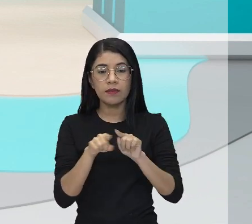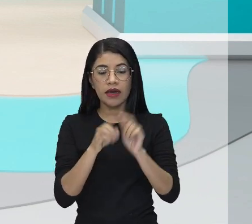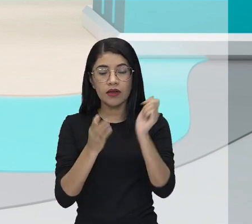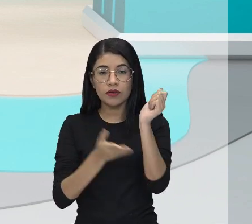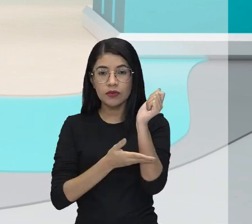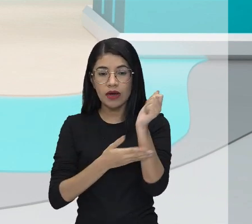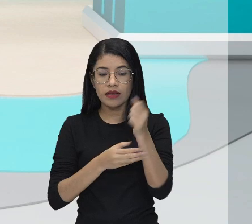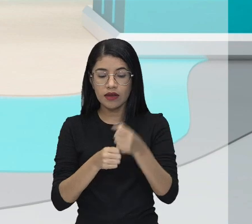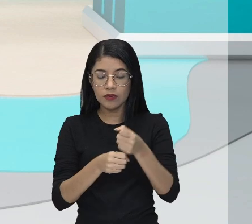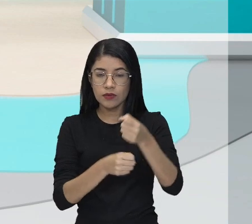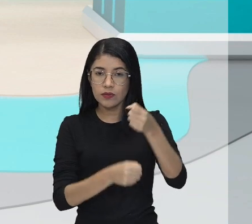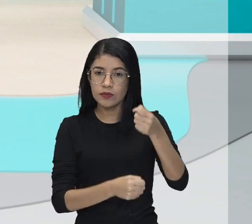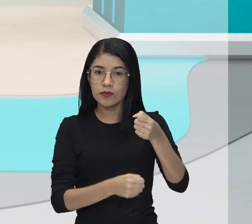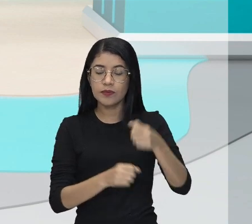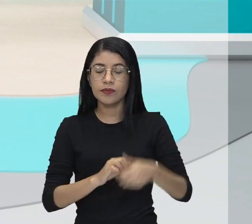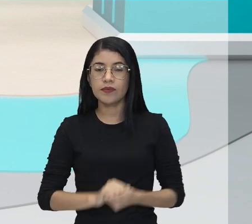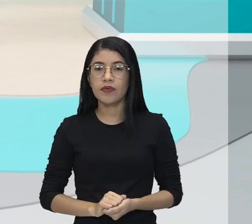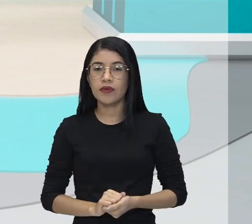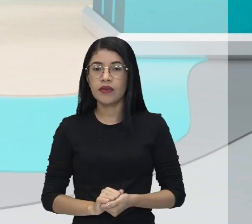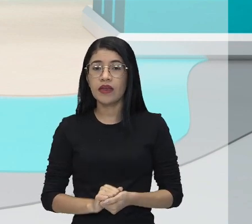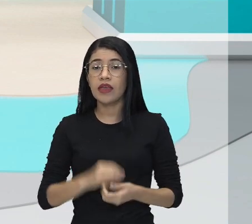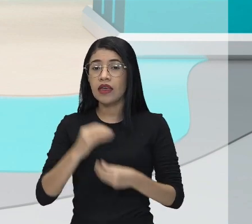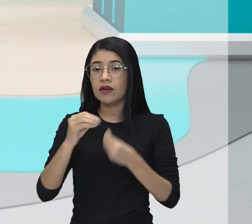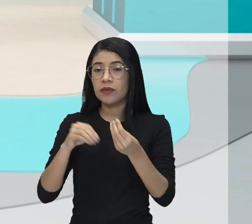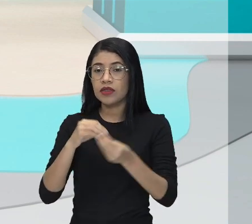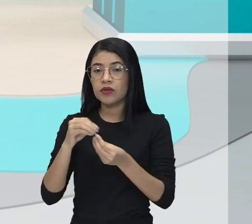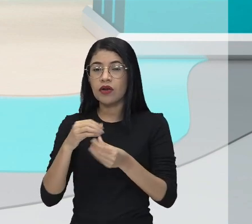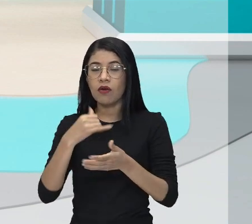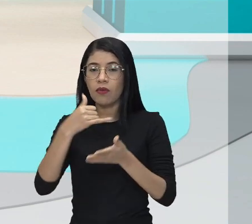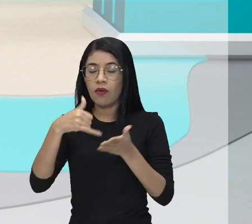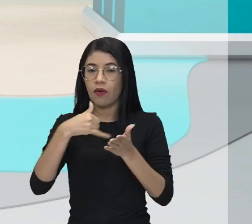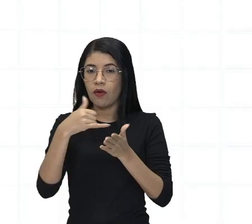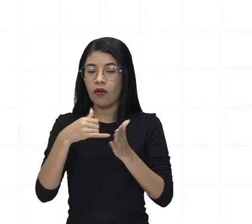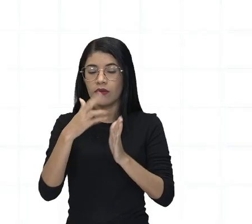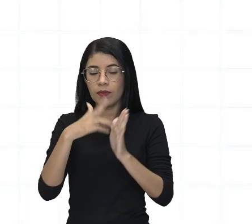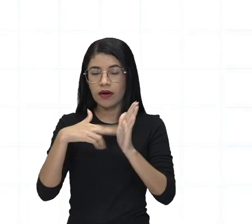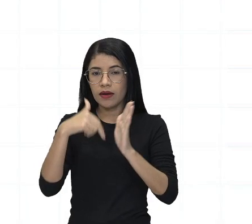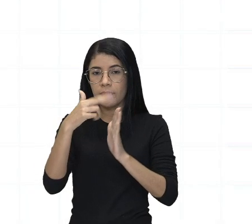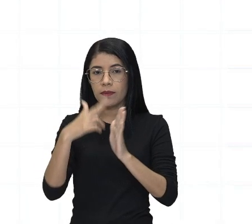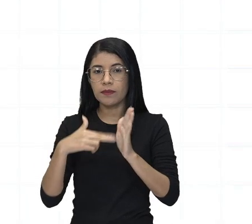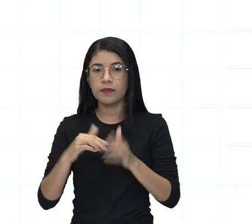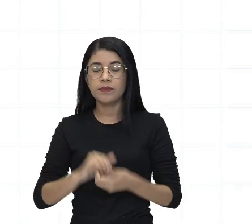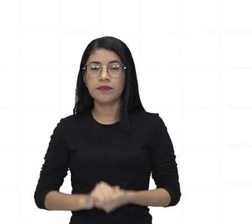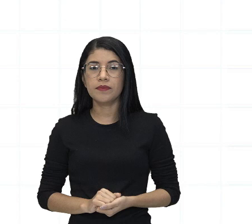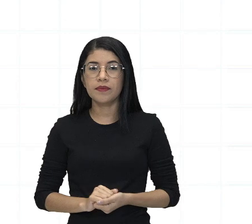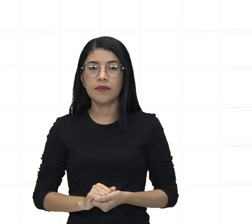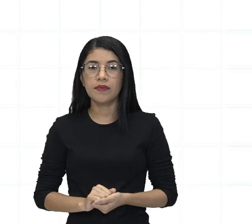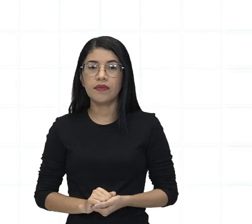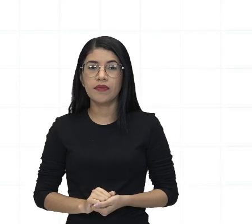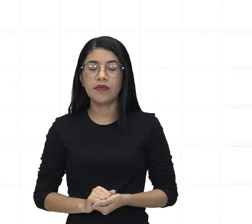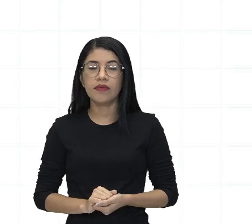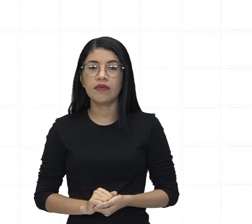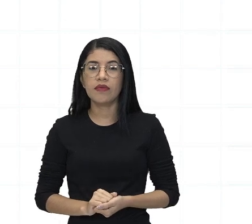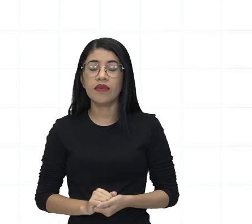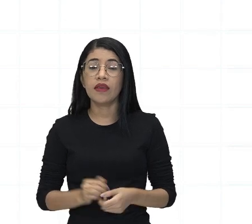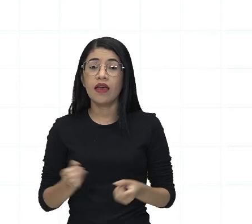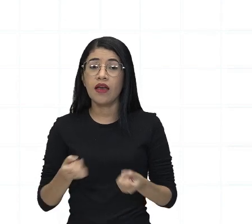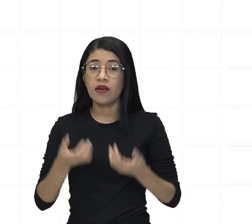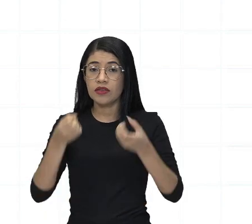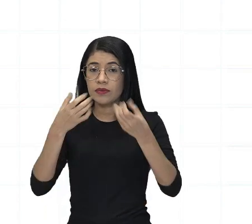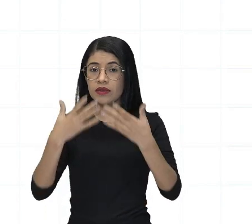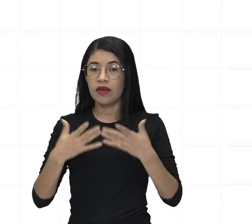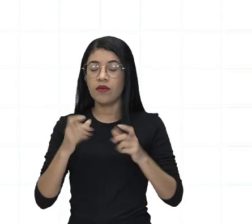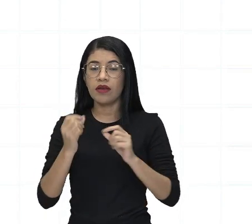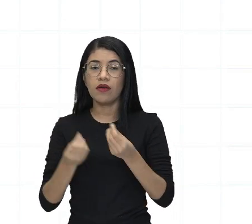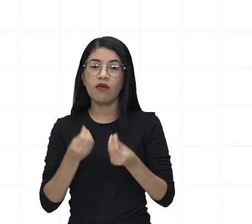a tinta era composta de tinta a óleo. E agora a gente vai falar sobre o plano e